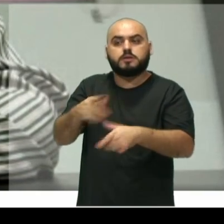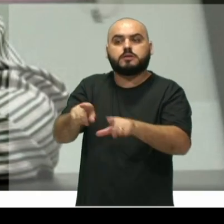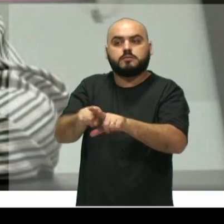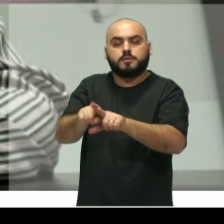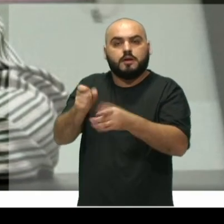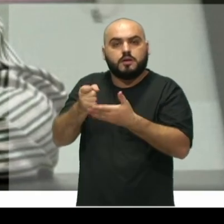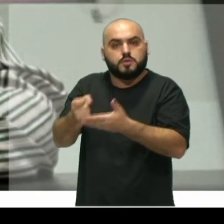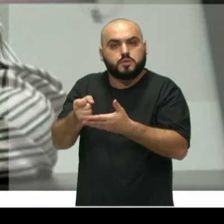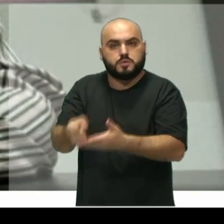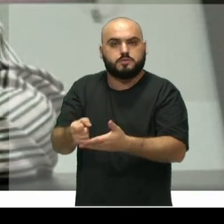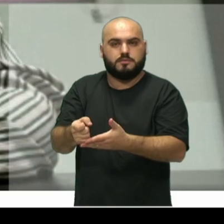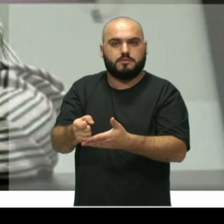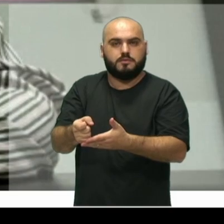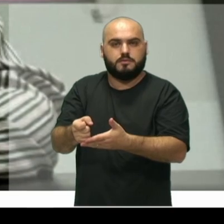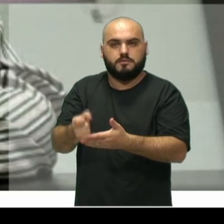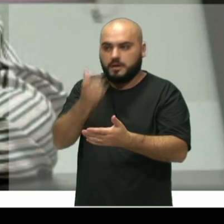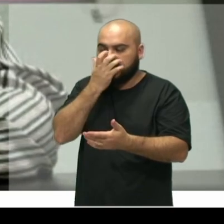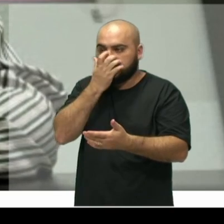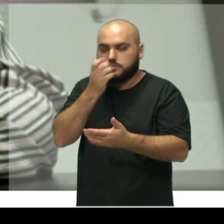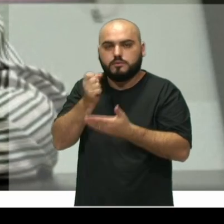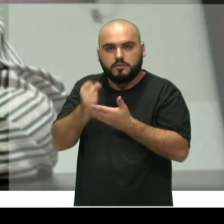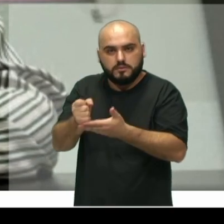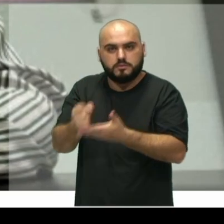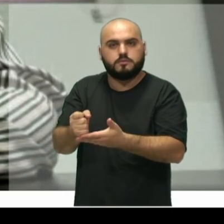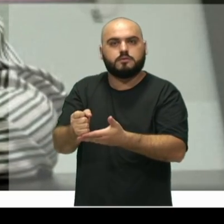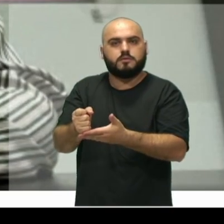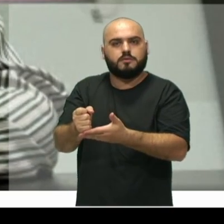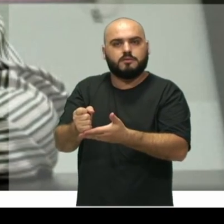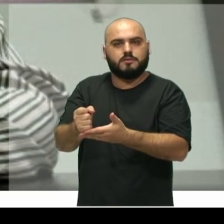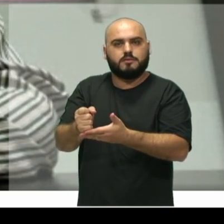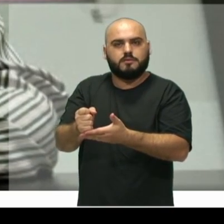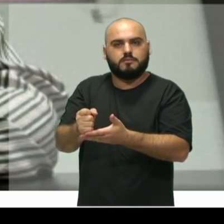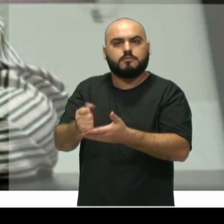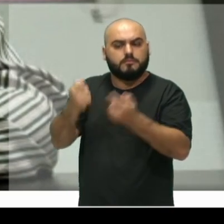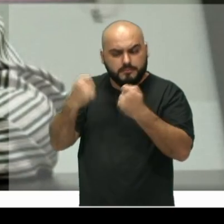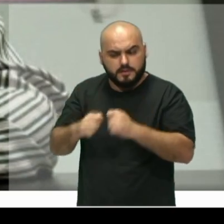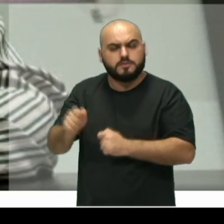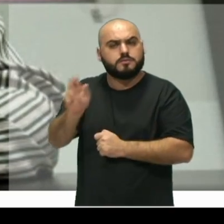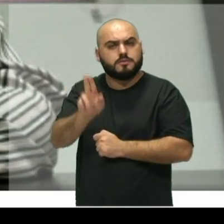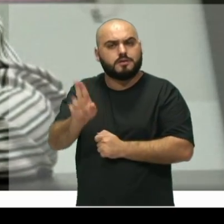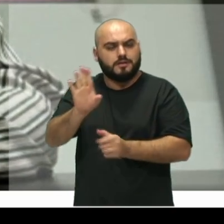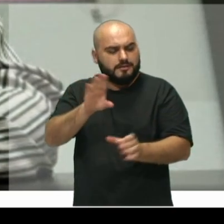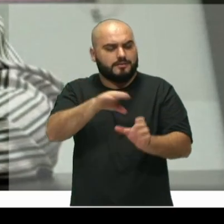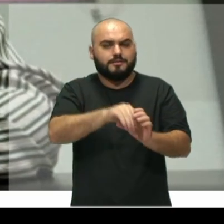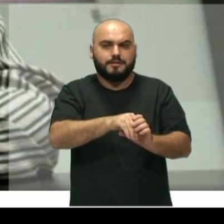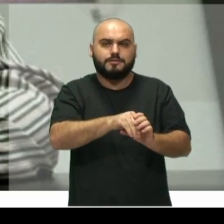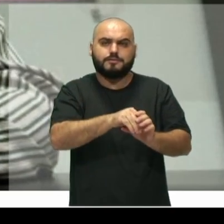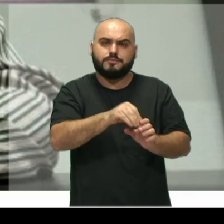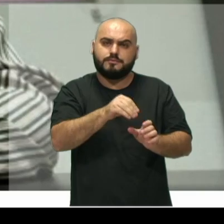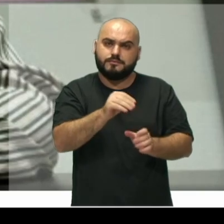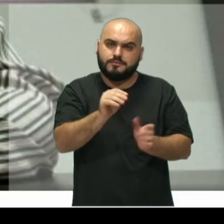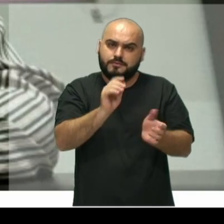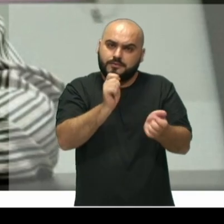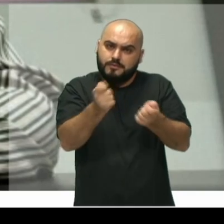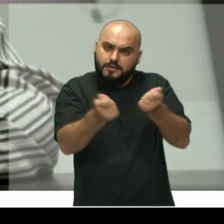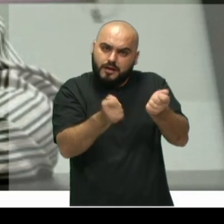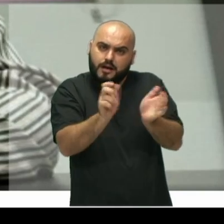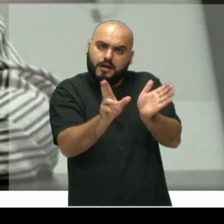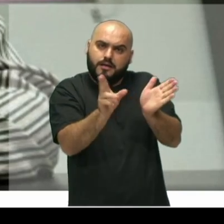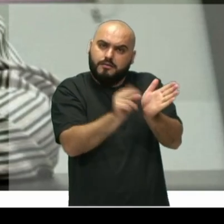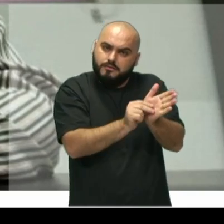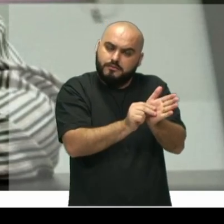cão vai aonde a pessoa com deficiência ou a que se utiliza dele pode ir. Isso considerando o transporte